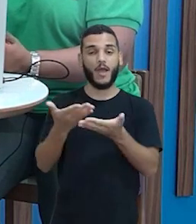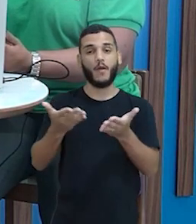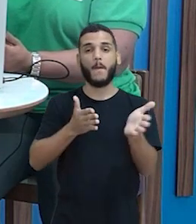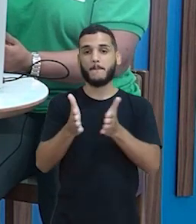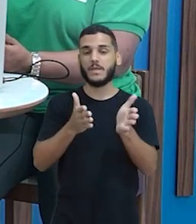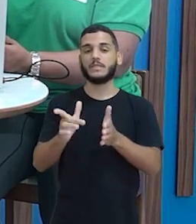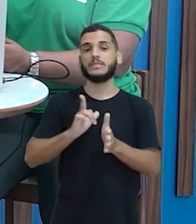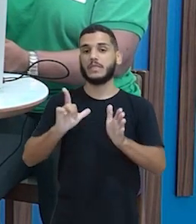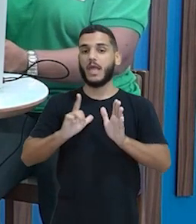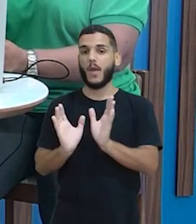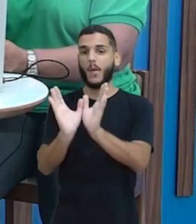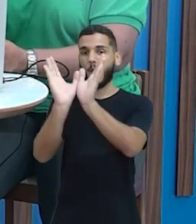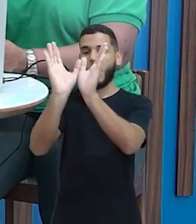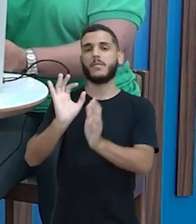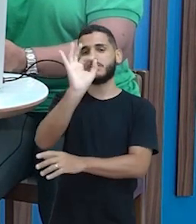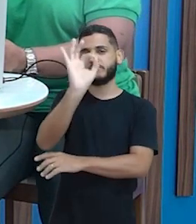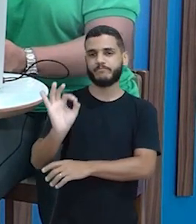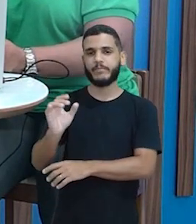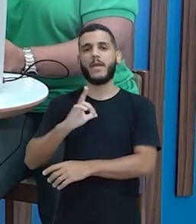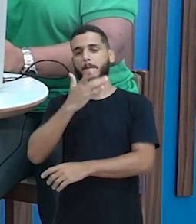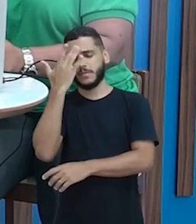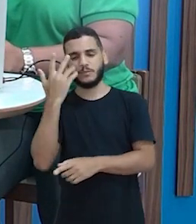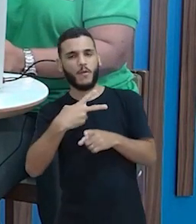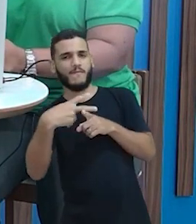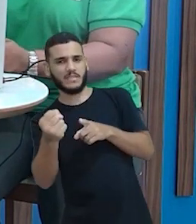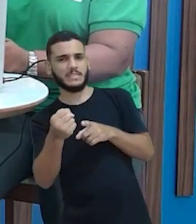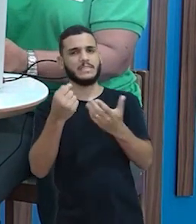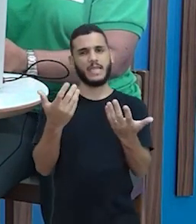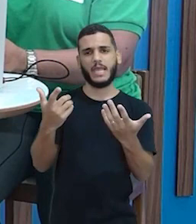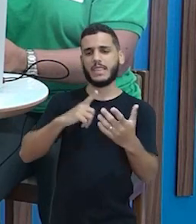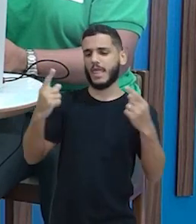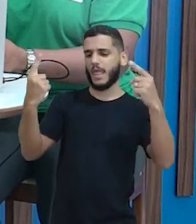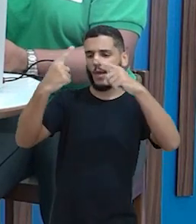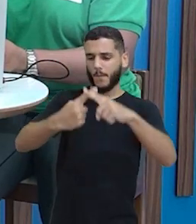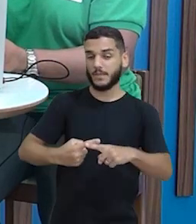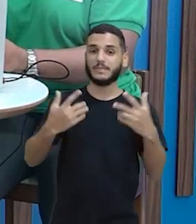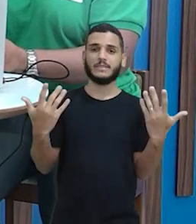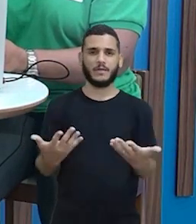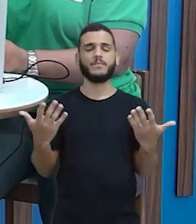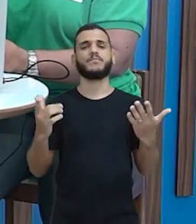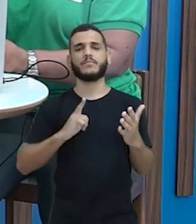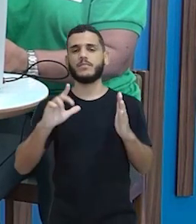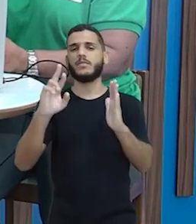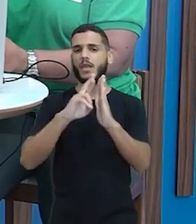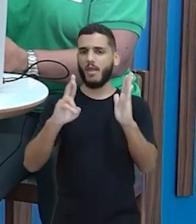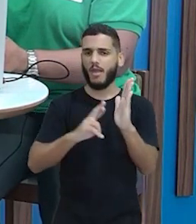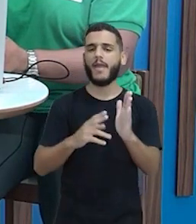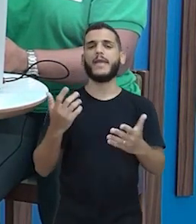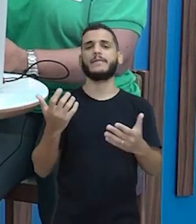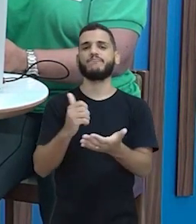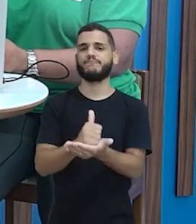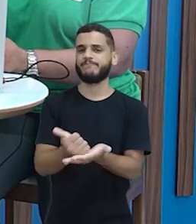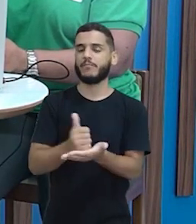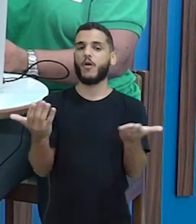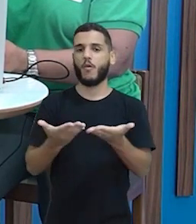tem a porcentagem por percentual de ganhos nos acompanhar e aí a gente vai ter uma regrinha do jogo hoje